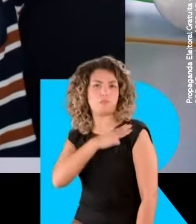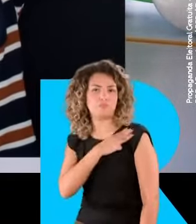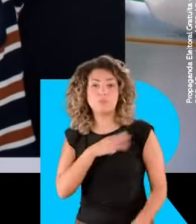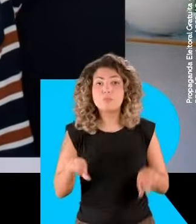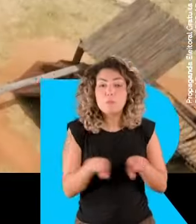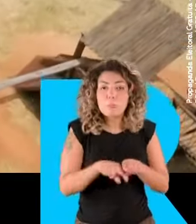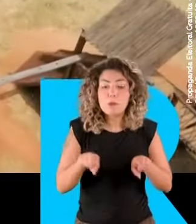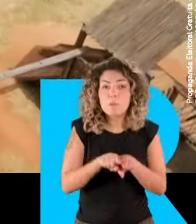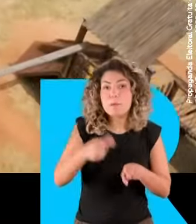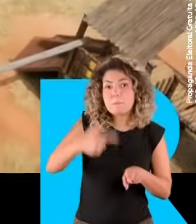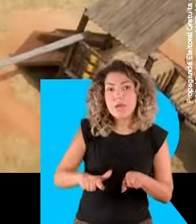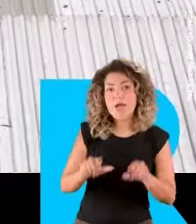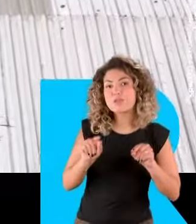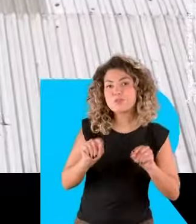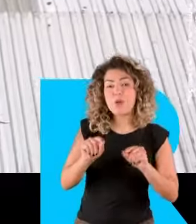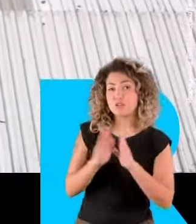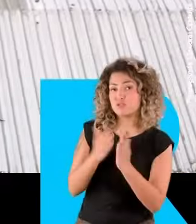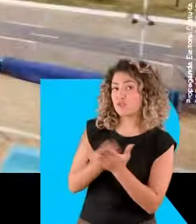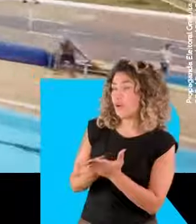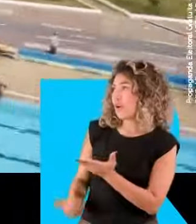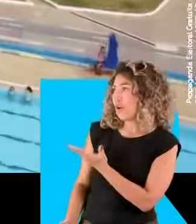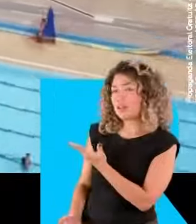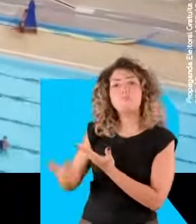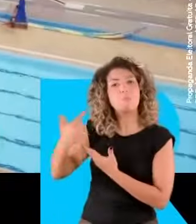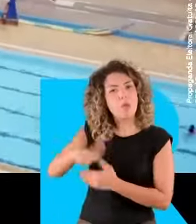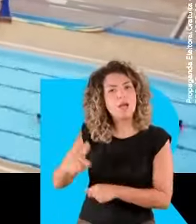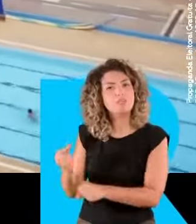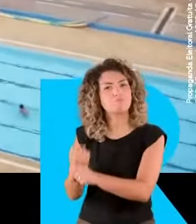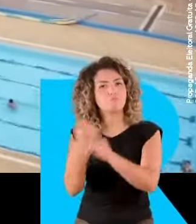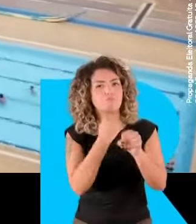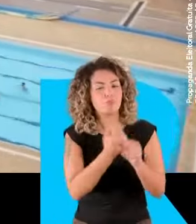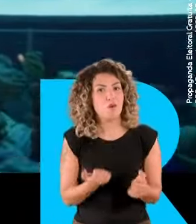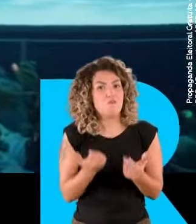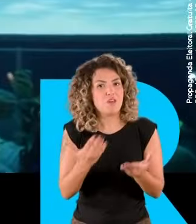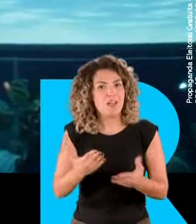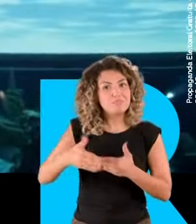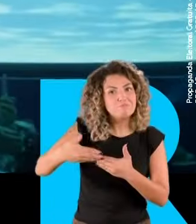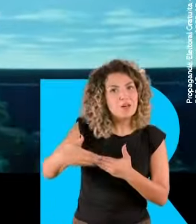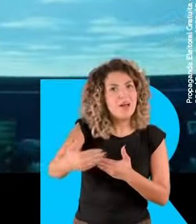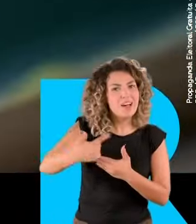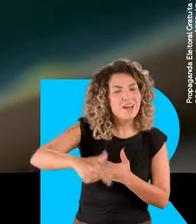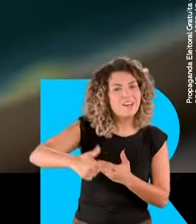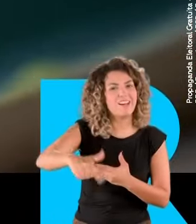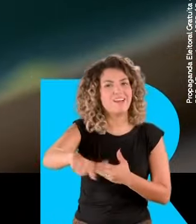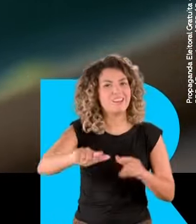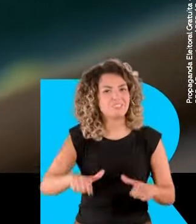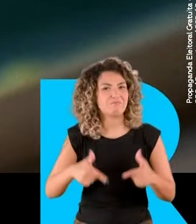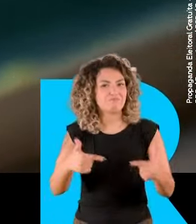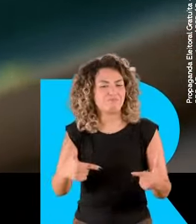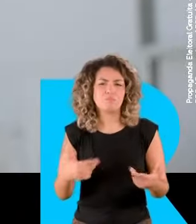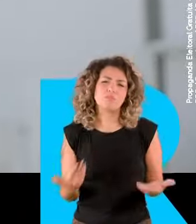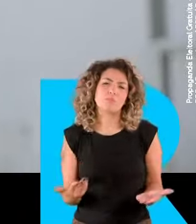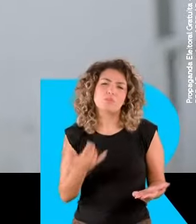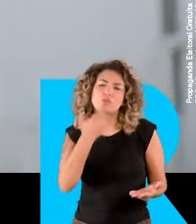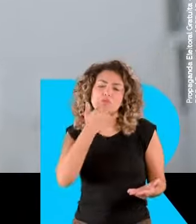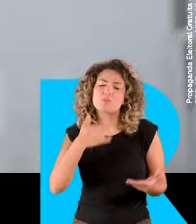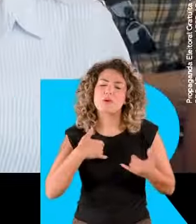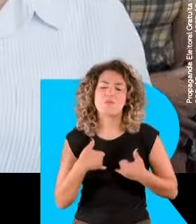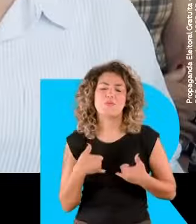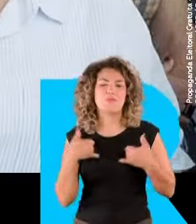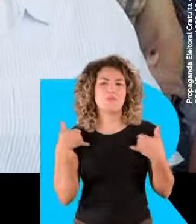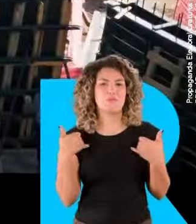a alfabetização. Eu vou entregar mais 12 novos céus na cidade de São Paulo. E vai fazer muito mais. Eu